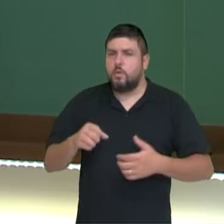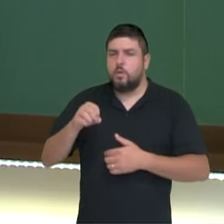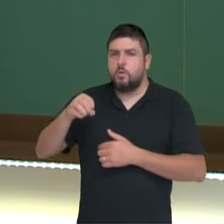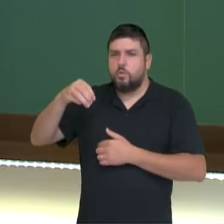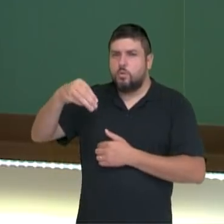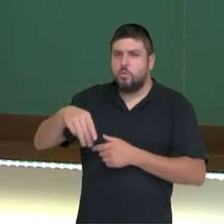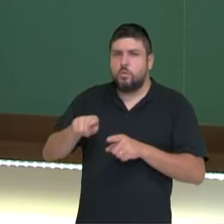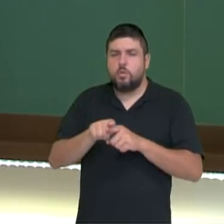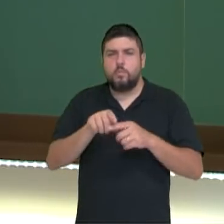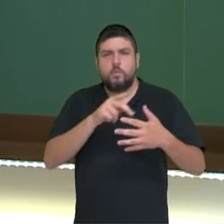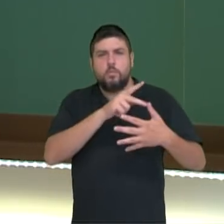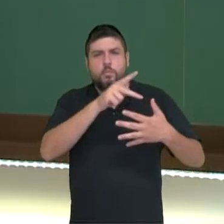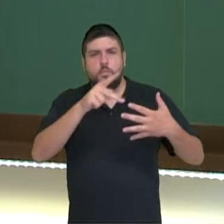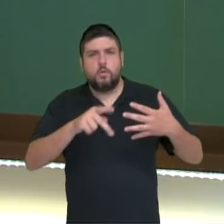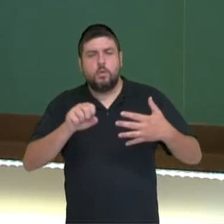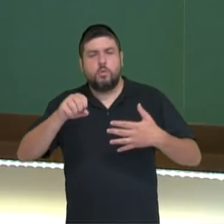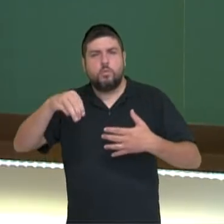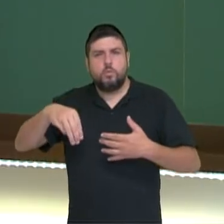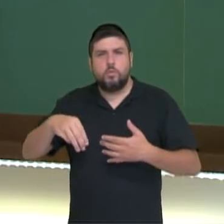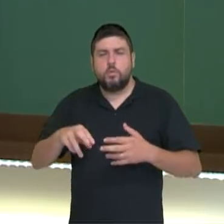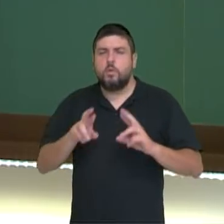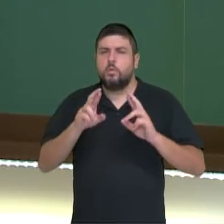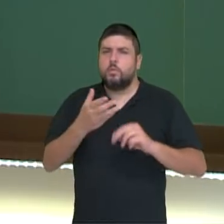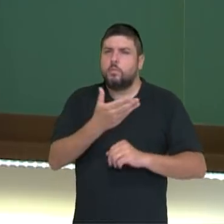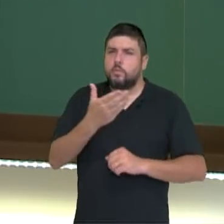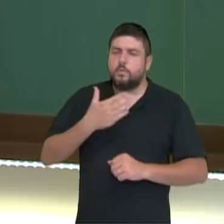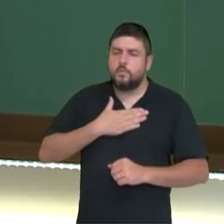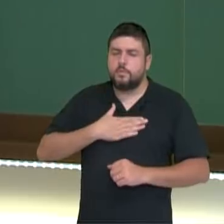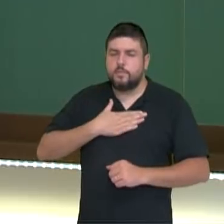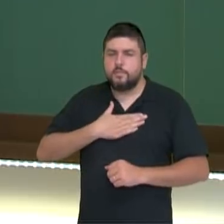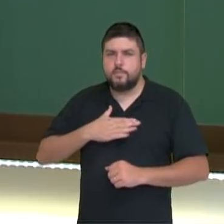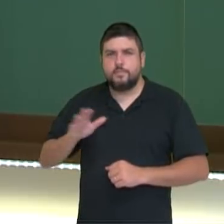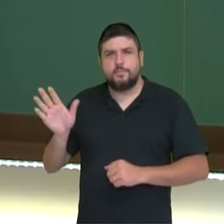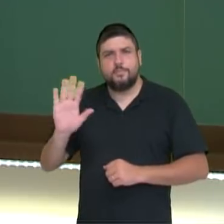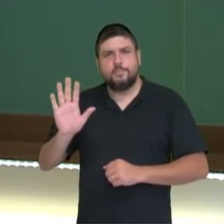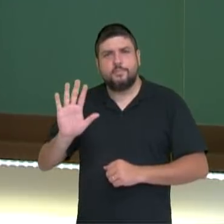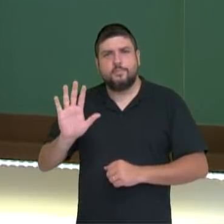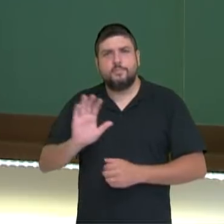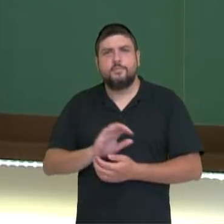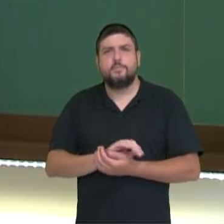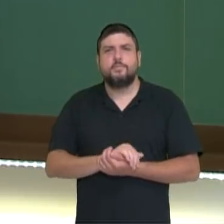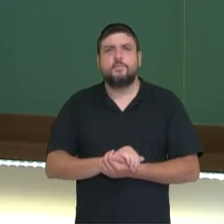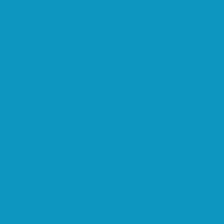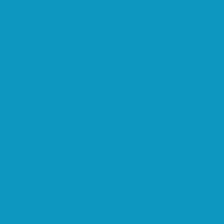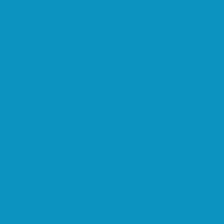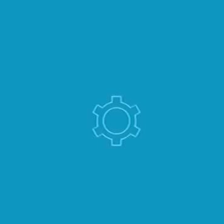e os parâmetros do som. Espero que você tenha gostado e até breve.